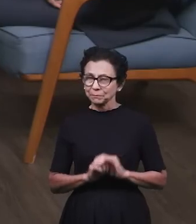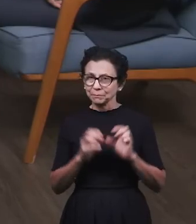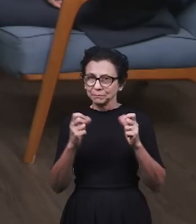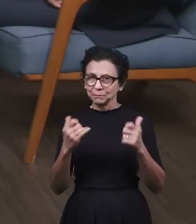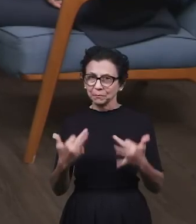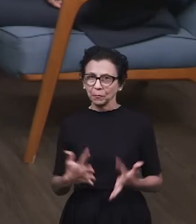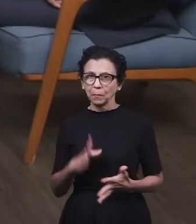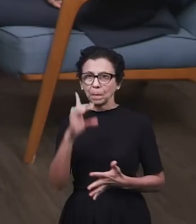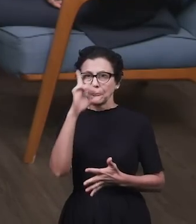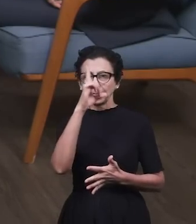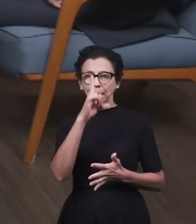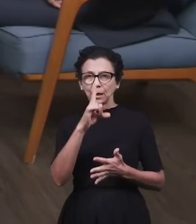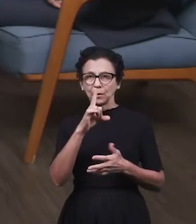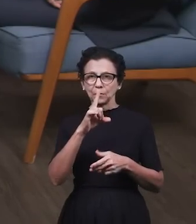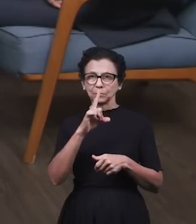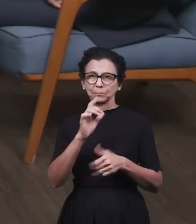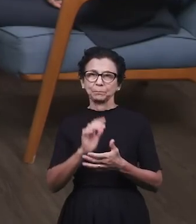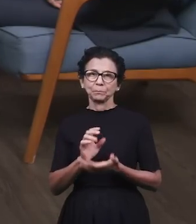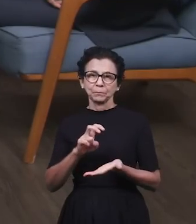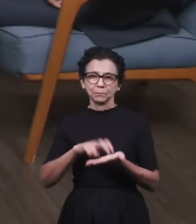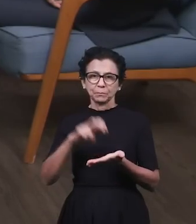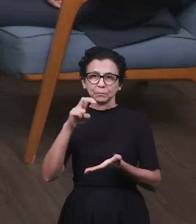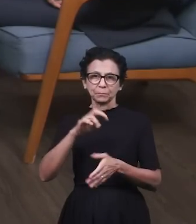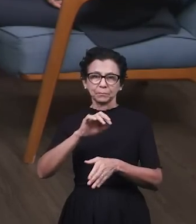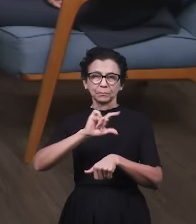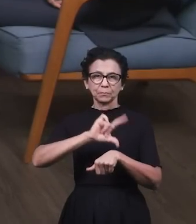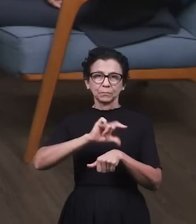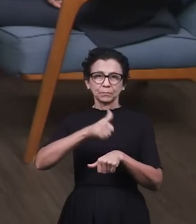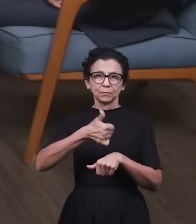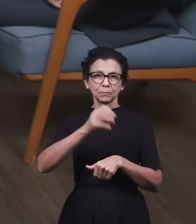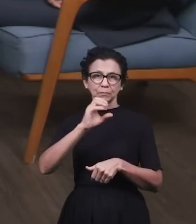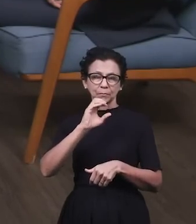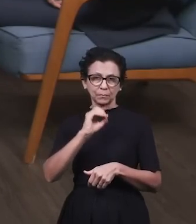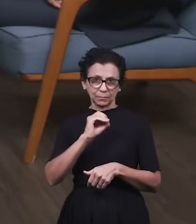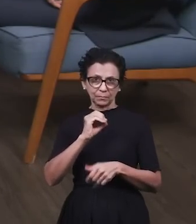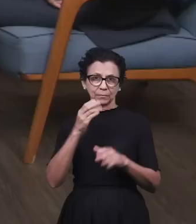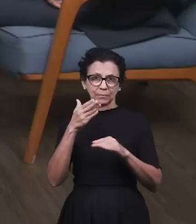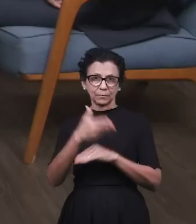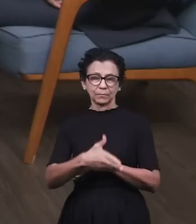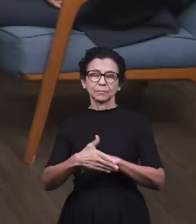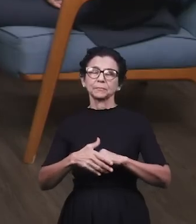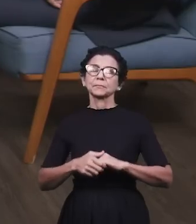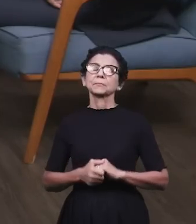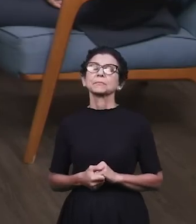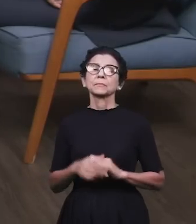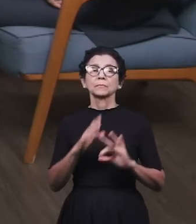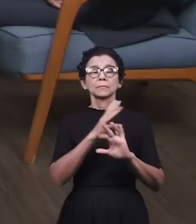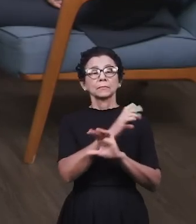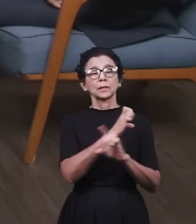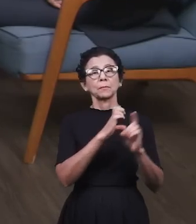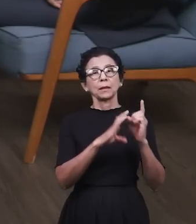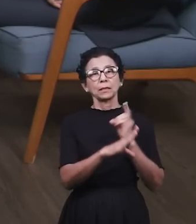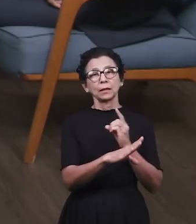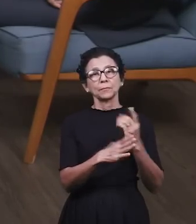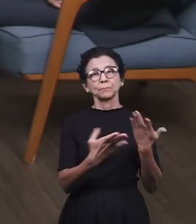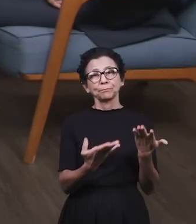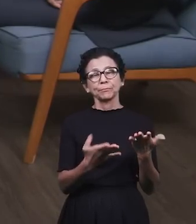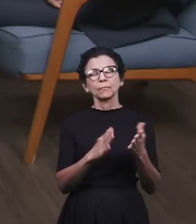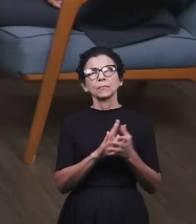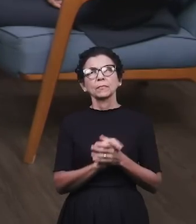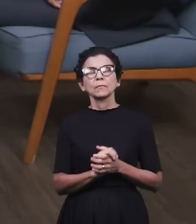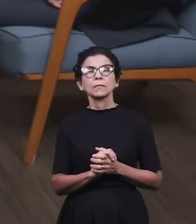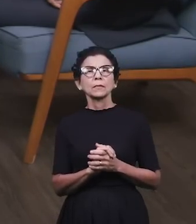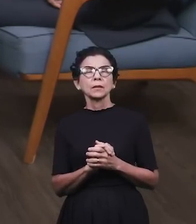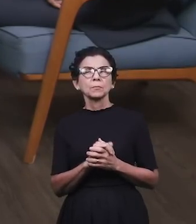todos os domingos às 10 horas da manhã, pontualmente, e você pode assistir tanto através do sistema multiplataformas, como você pode